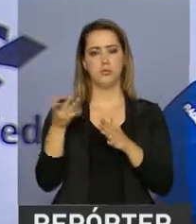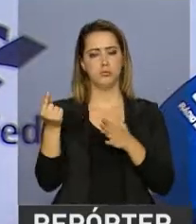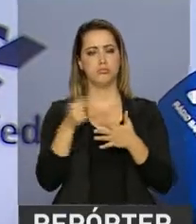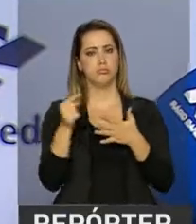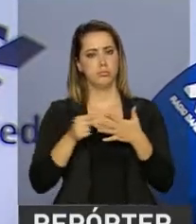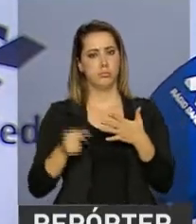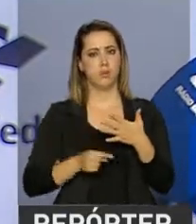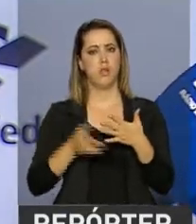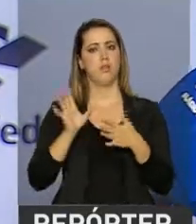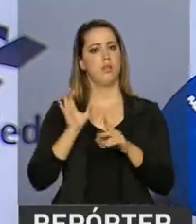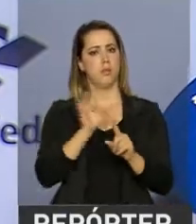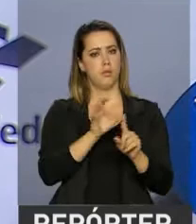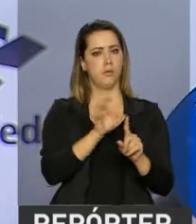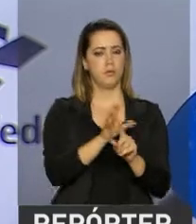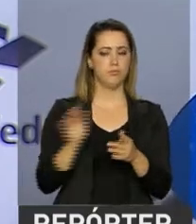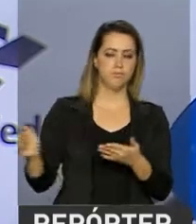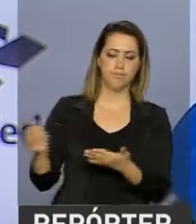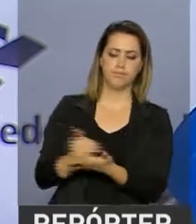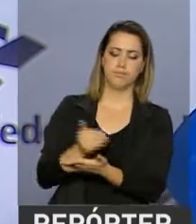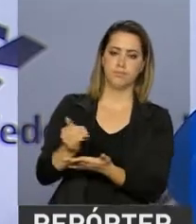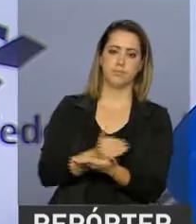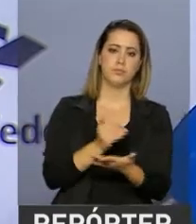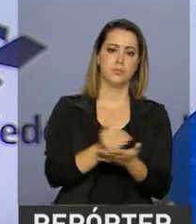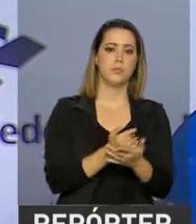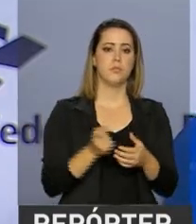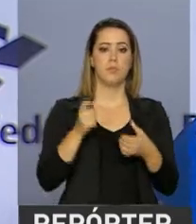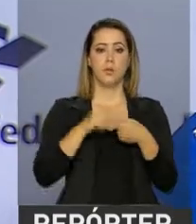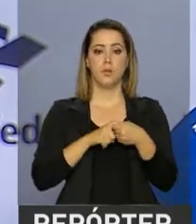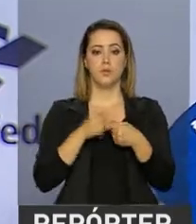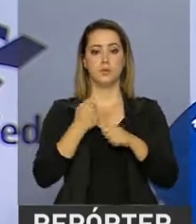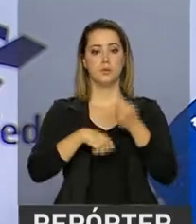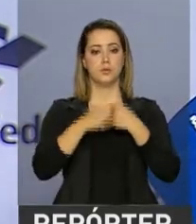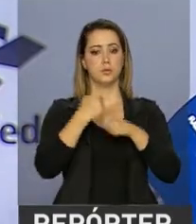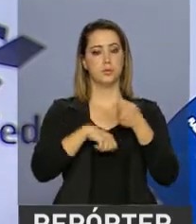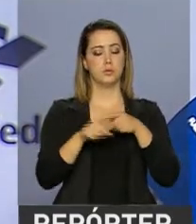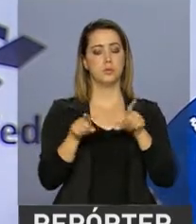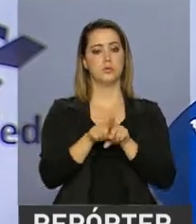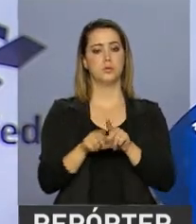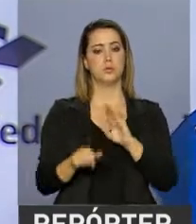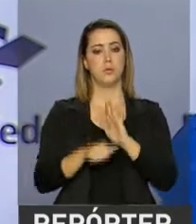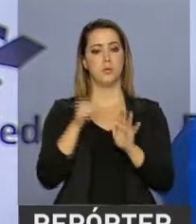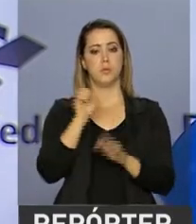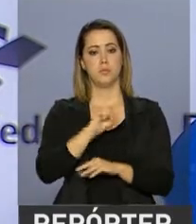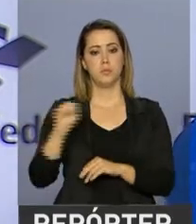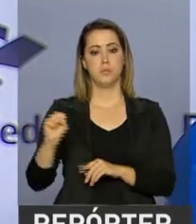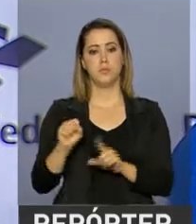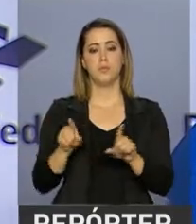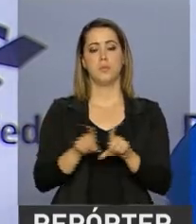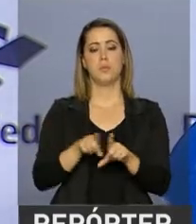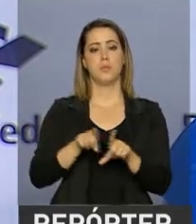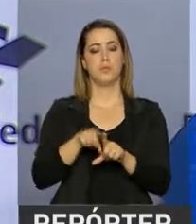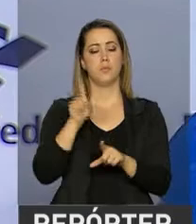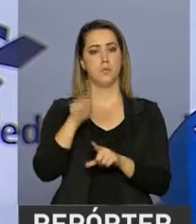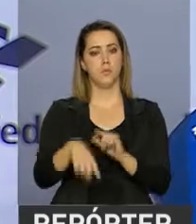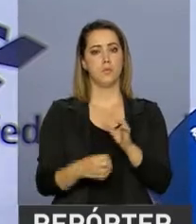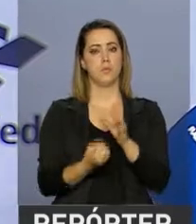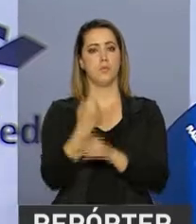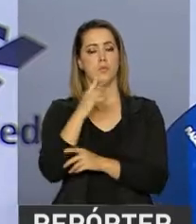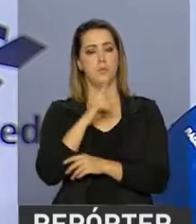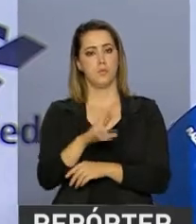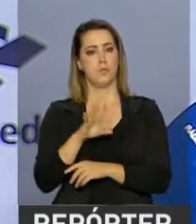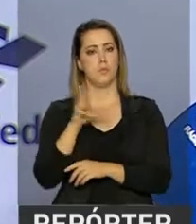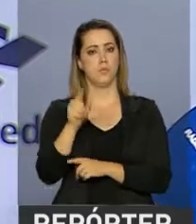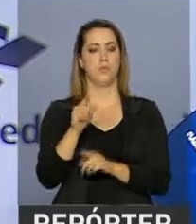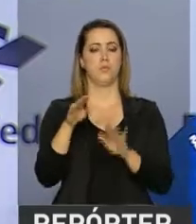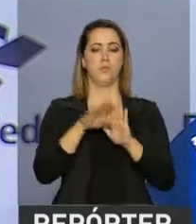influenciaram na arrecadação a retomada da atividade econômica neste primeiro semestre é fruto é resultado de